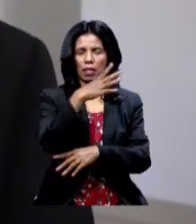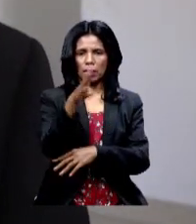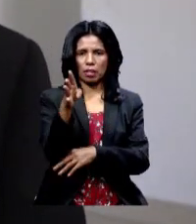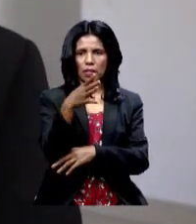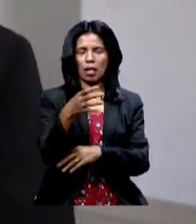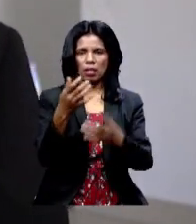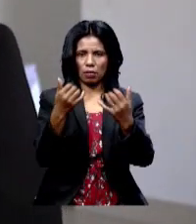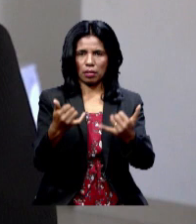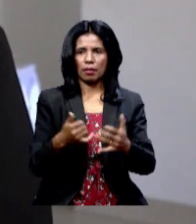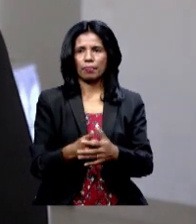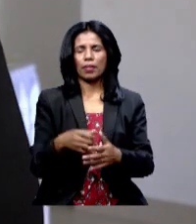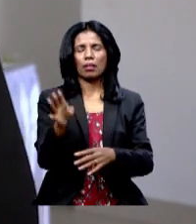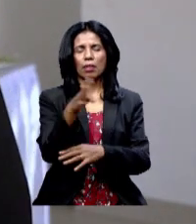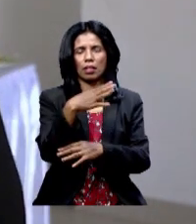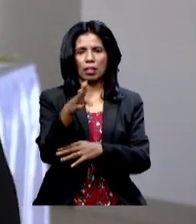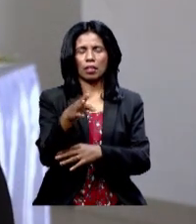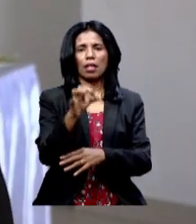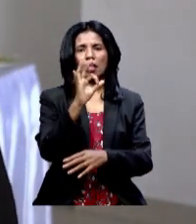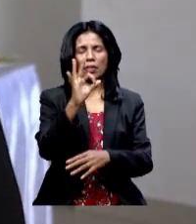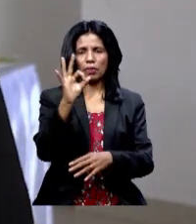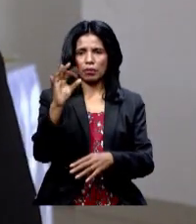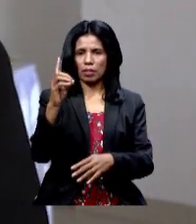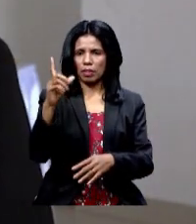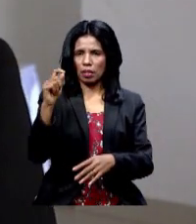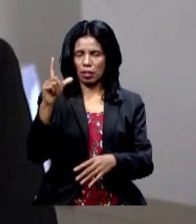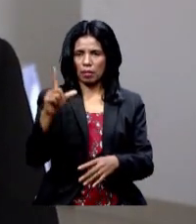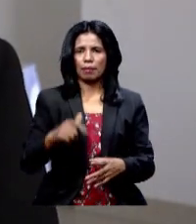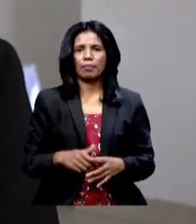arrei agora, e a bandeira Valentil, né? Né?